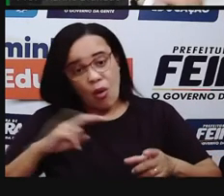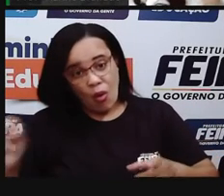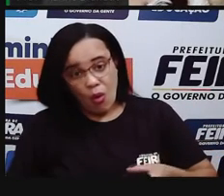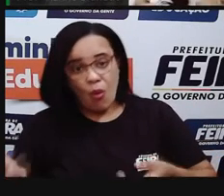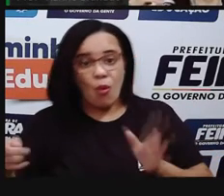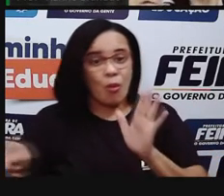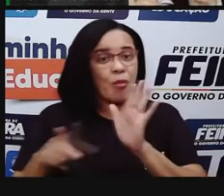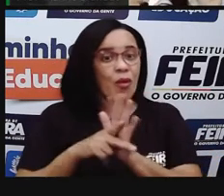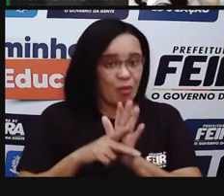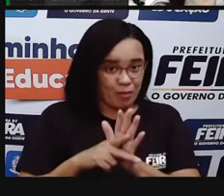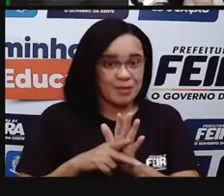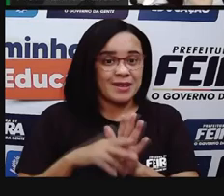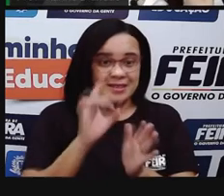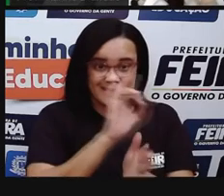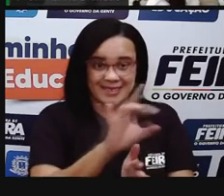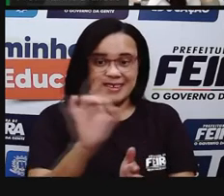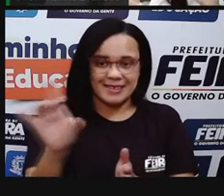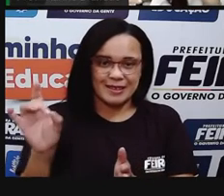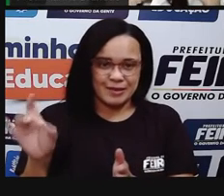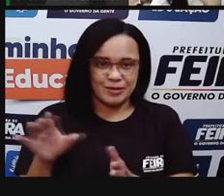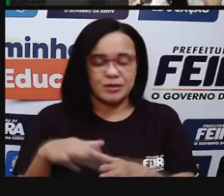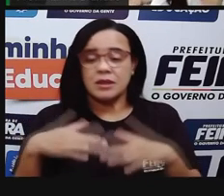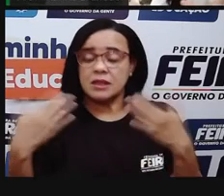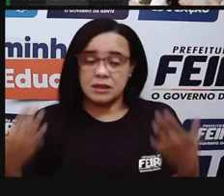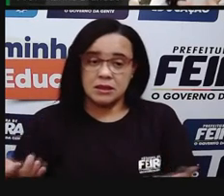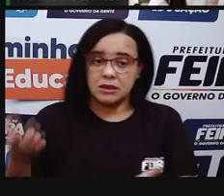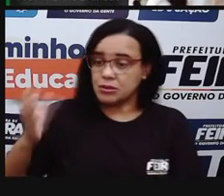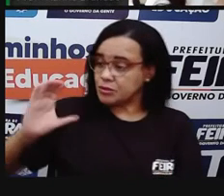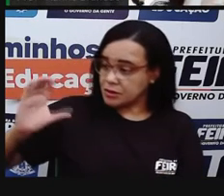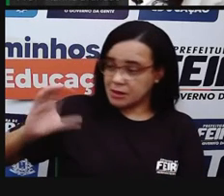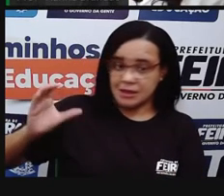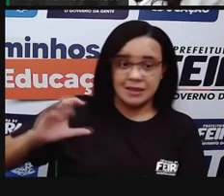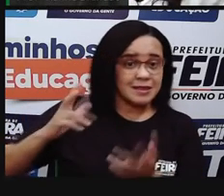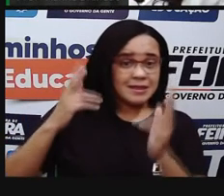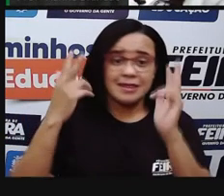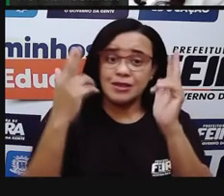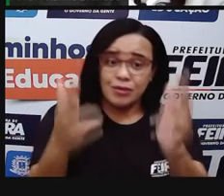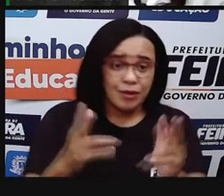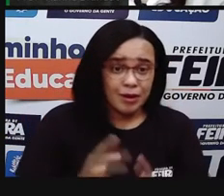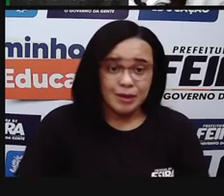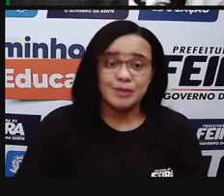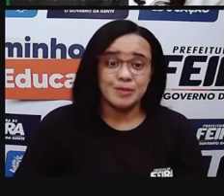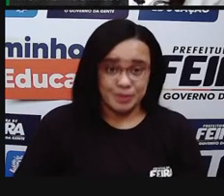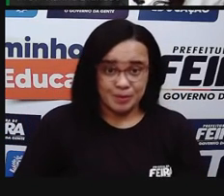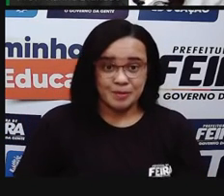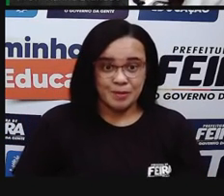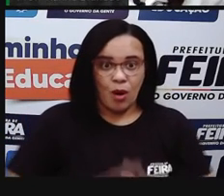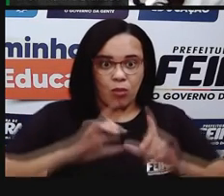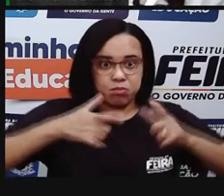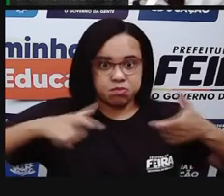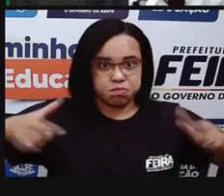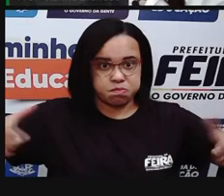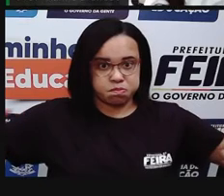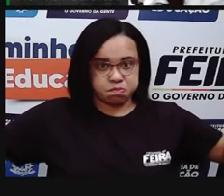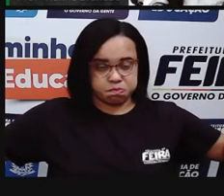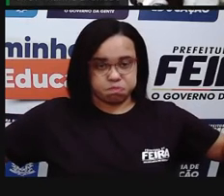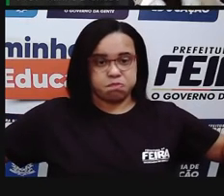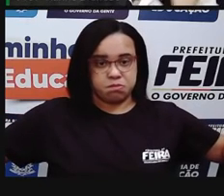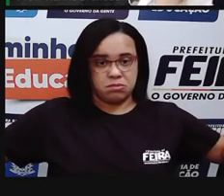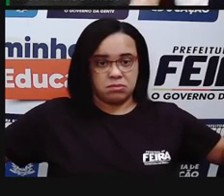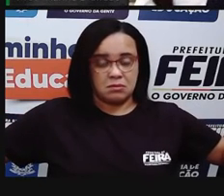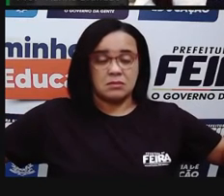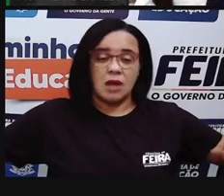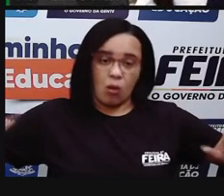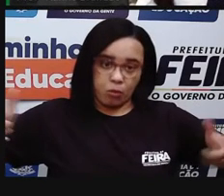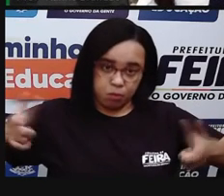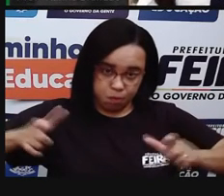tá? Aqui na ciência, a gente vai fazer essa mesma coisa. A gente vai sair do macro, né? Pensar em reino,